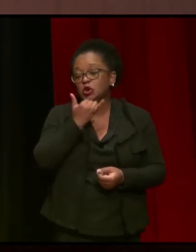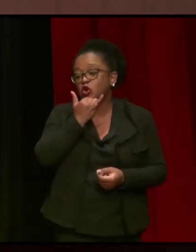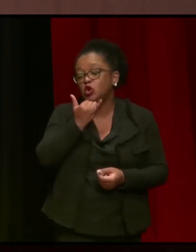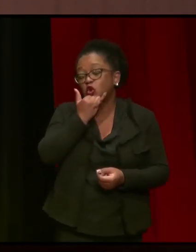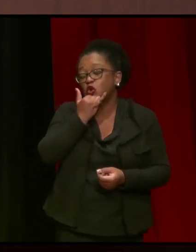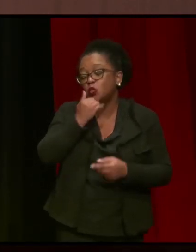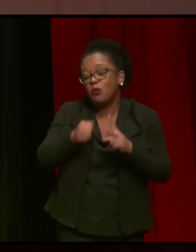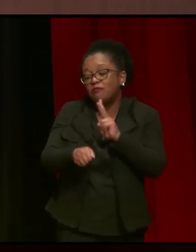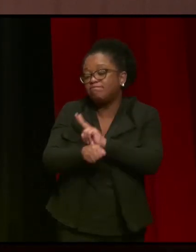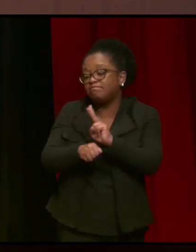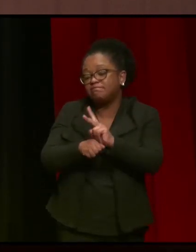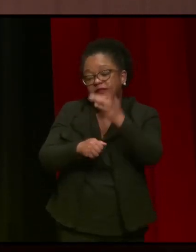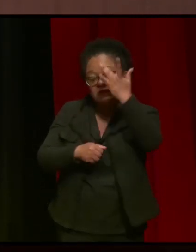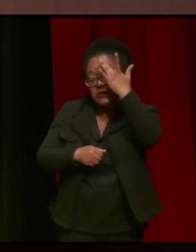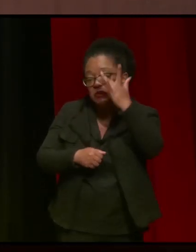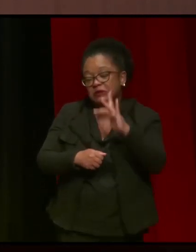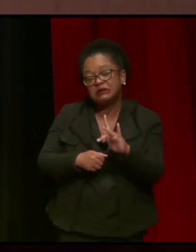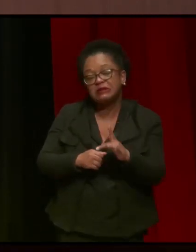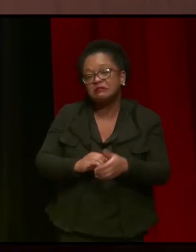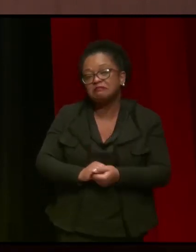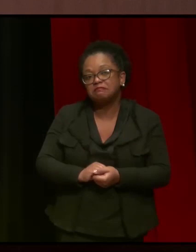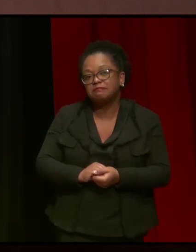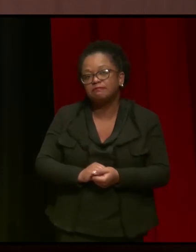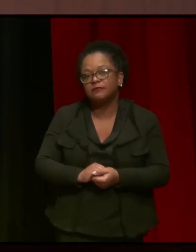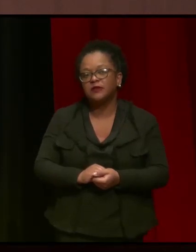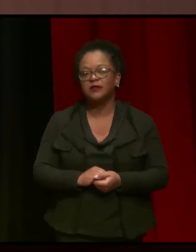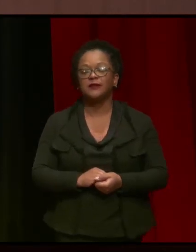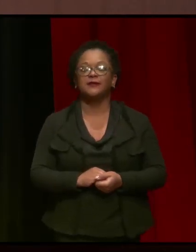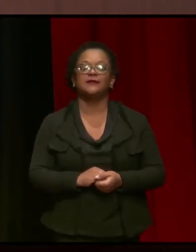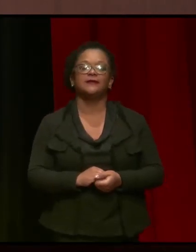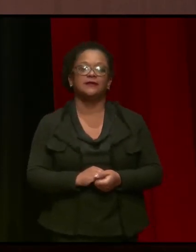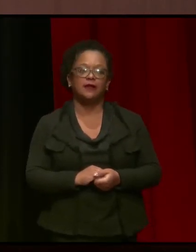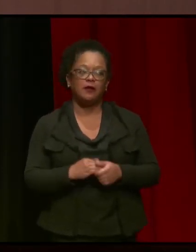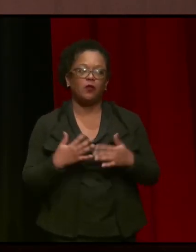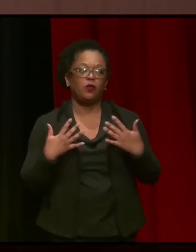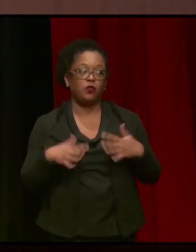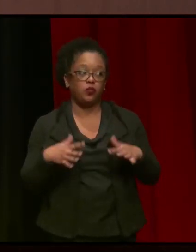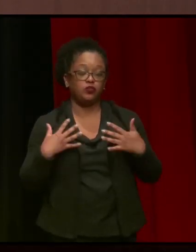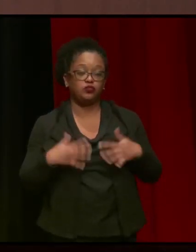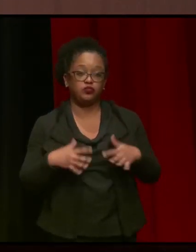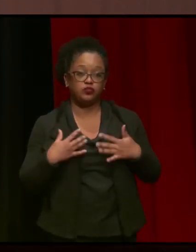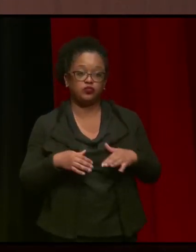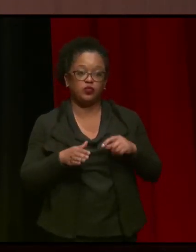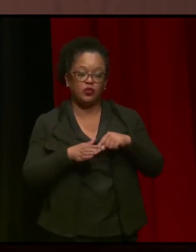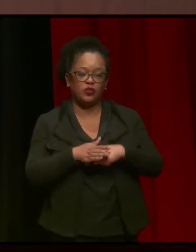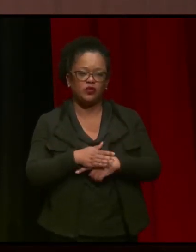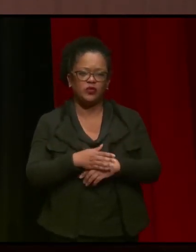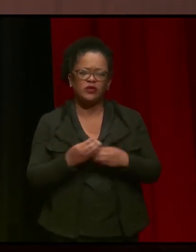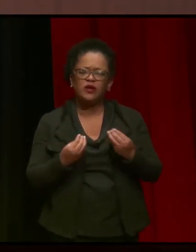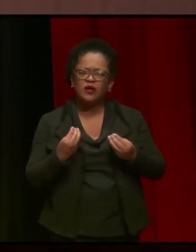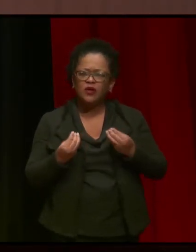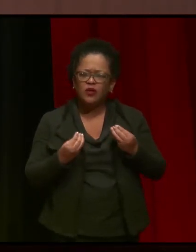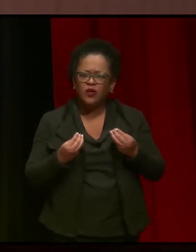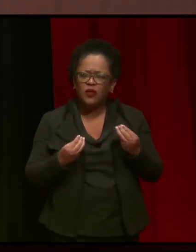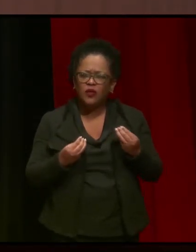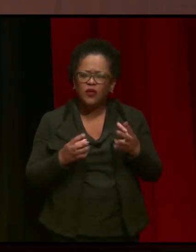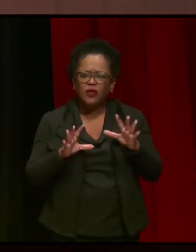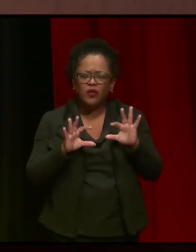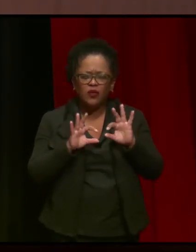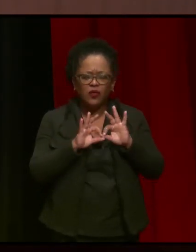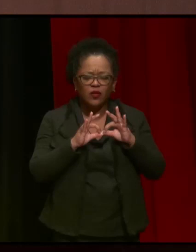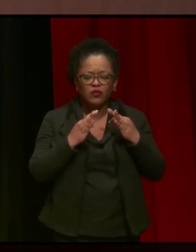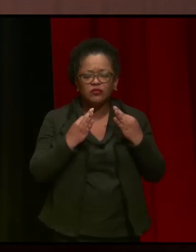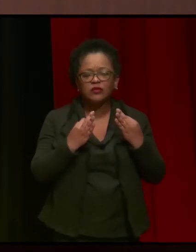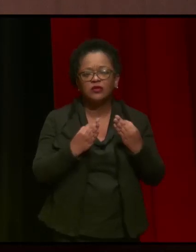isso. Olha só, essa mulher aqui é fantástica, a Daniela, não sei quem ela é, ela fala assim, como uma família pode contribuir